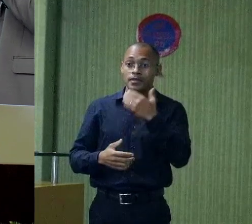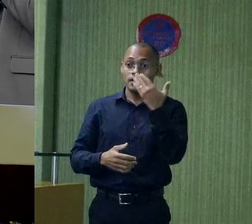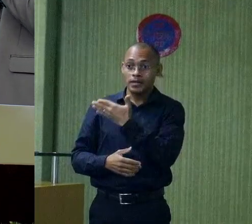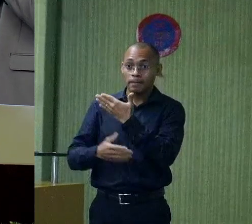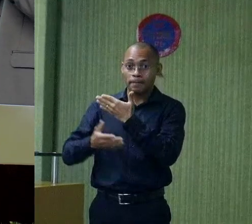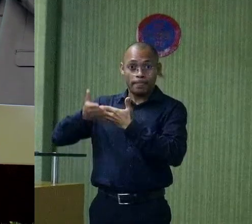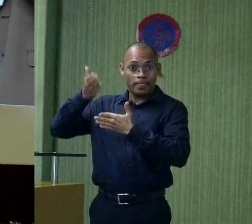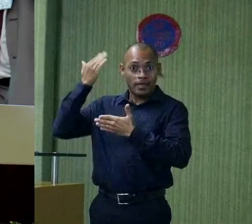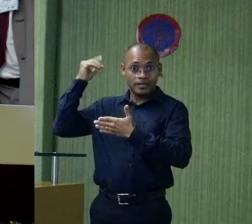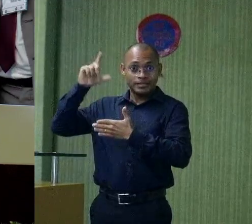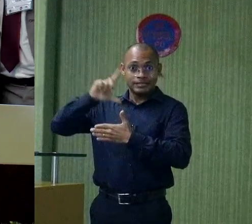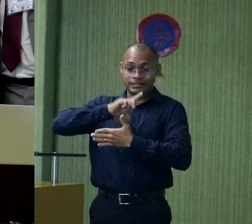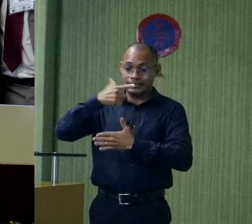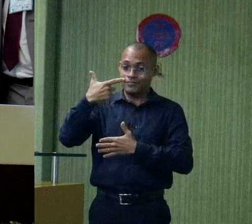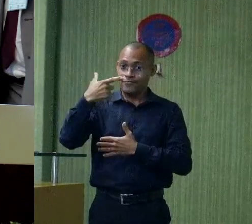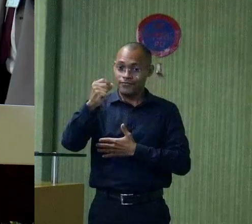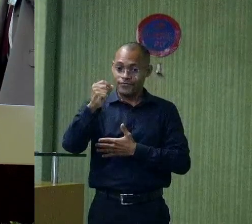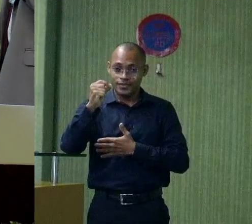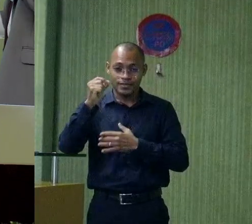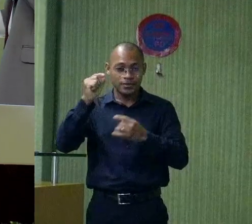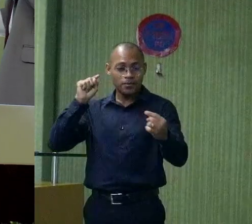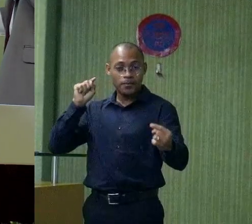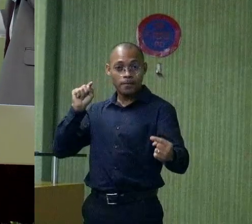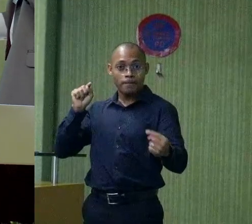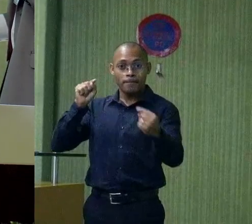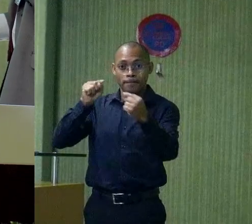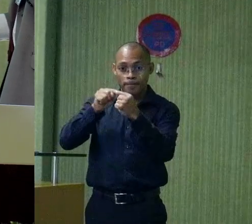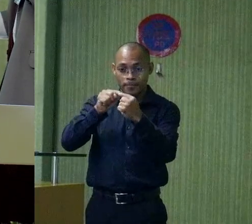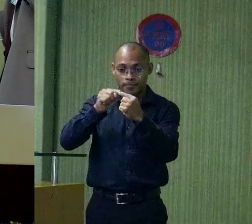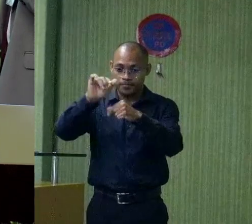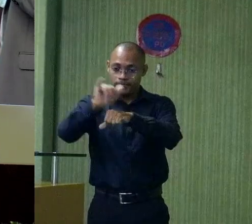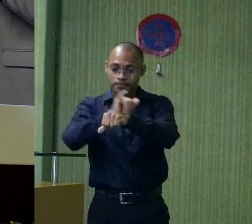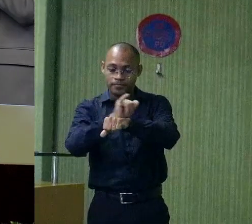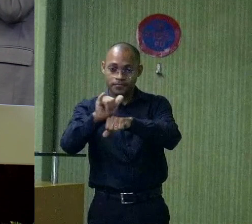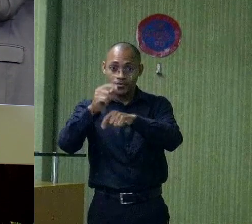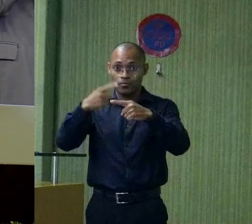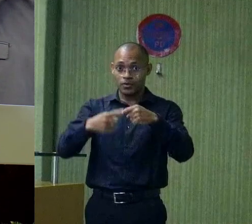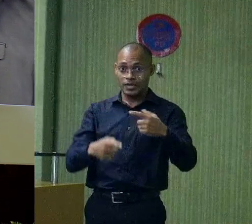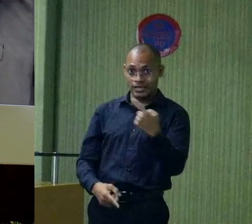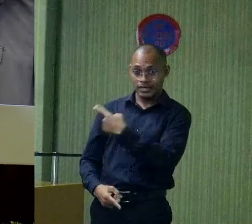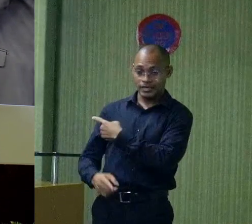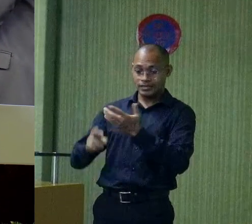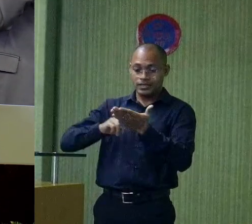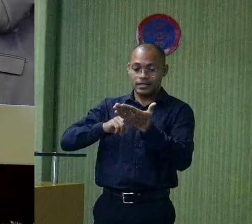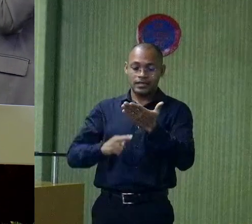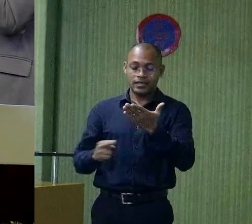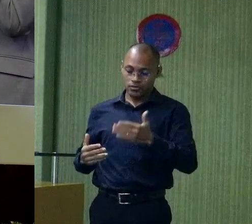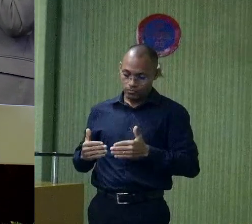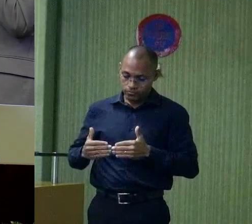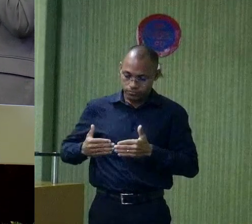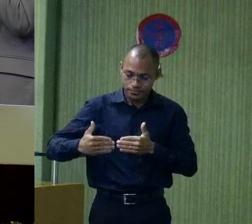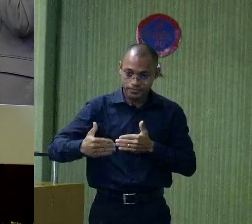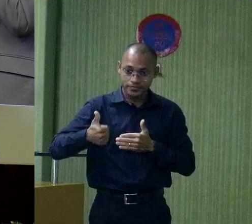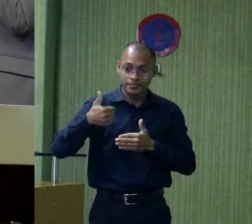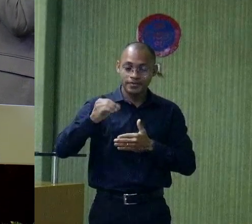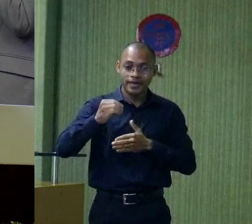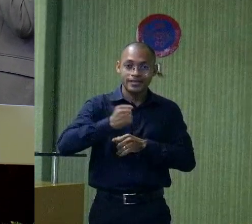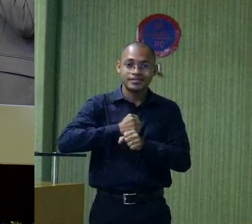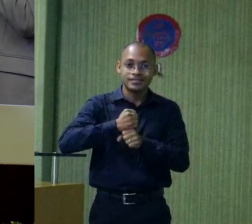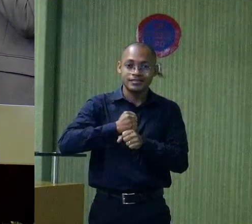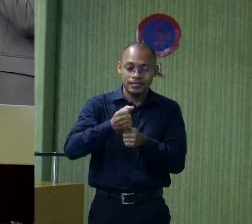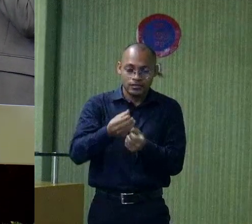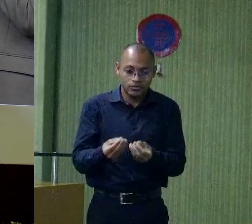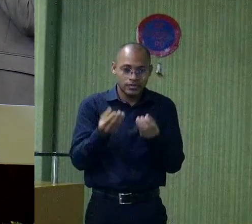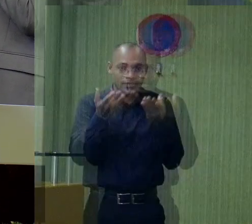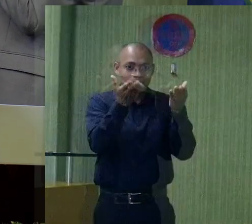metas estratégicas vejam segundo esse relatório dos 10 anos do pne entregue na Câmara